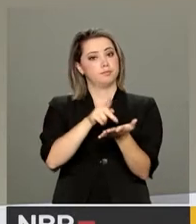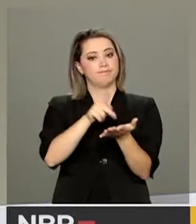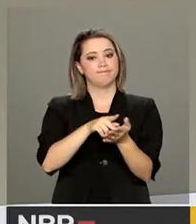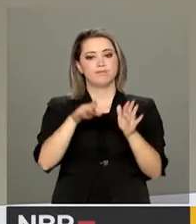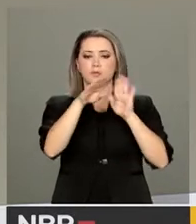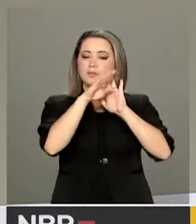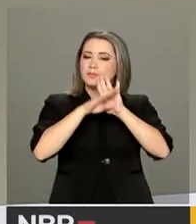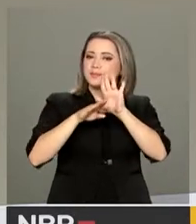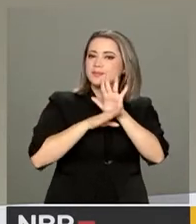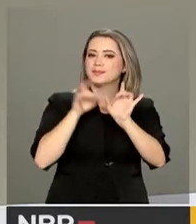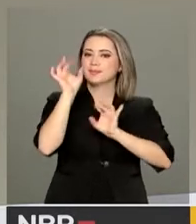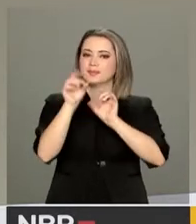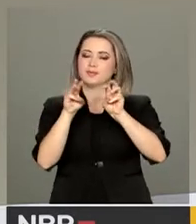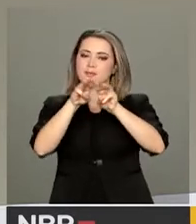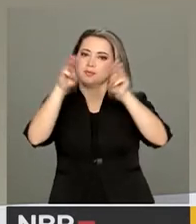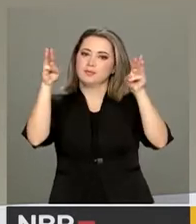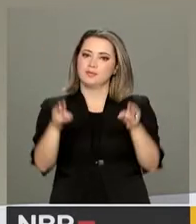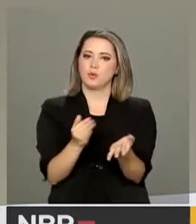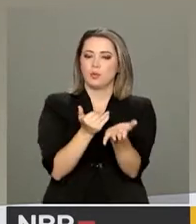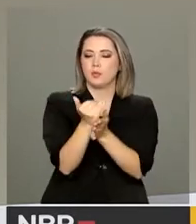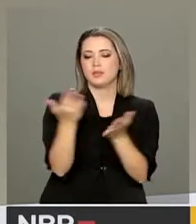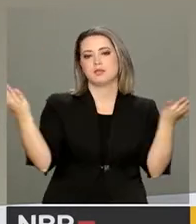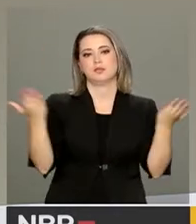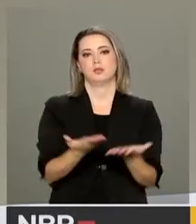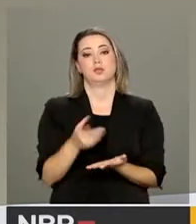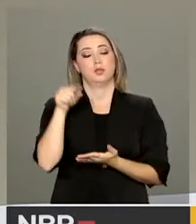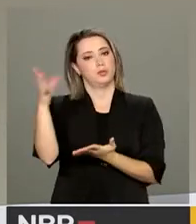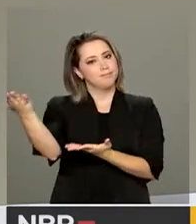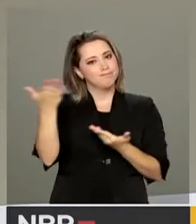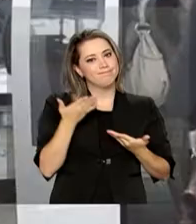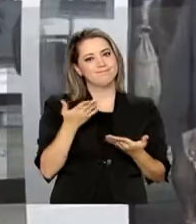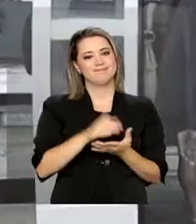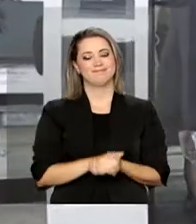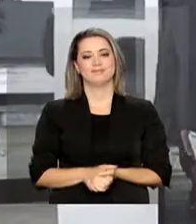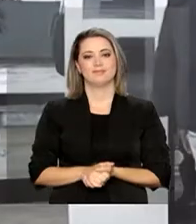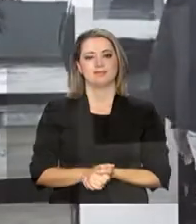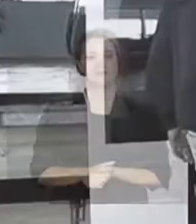programa especial sobre museus está começando agora. Vem com a gente!